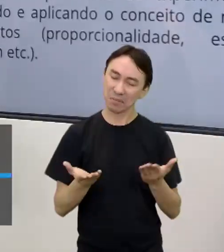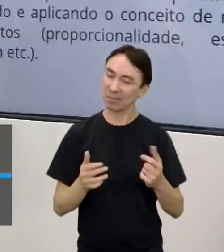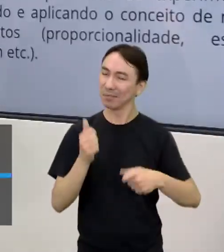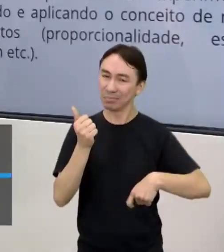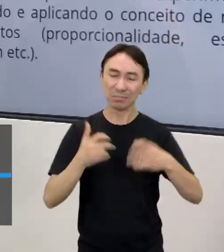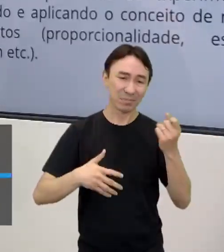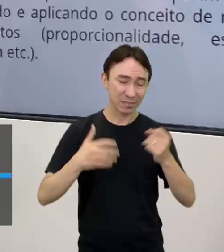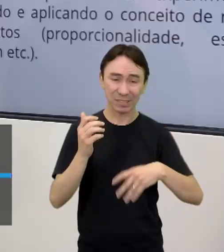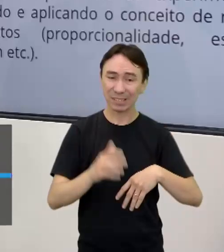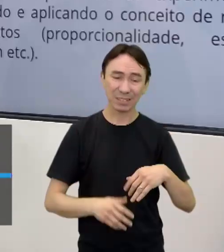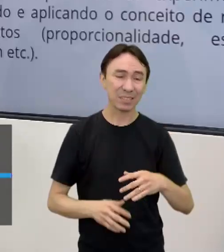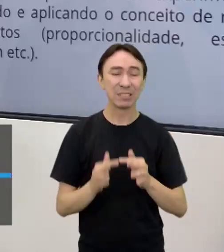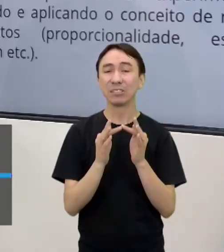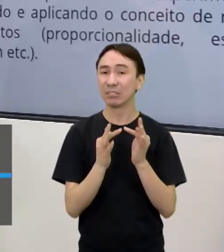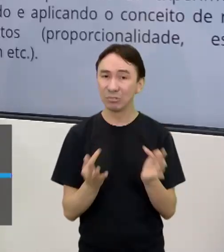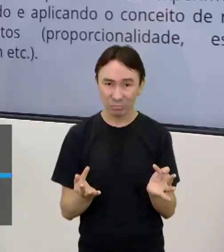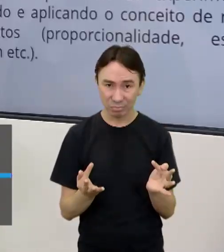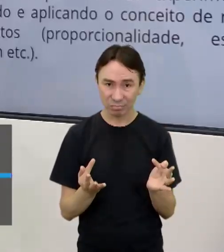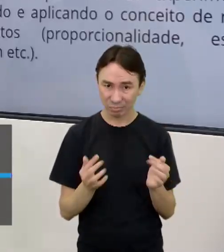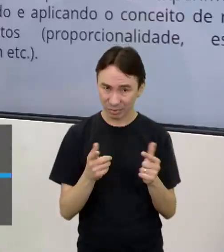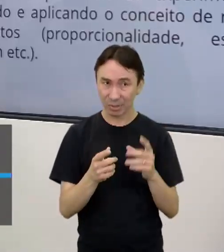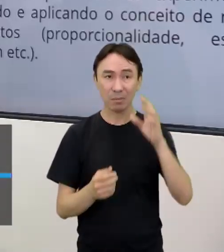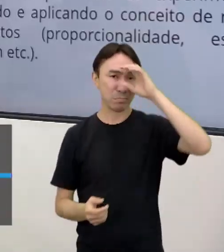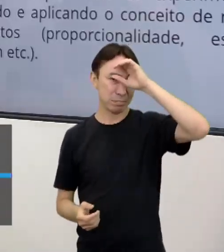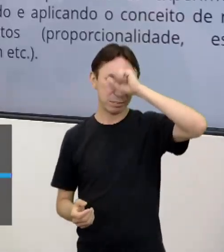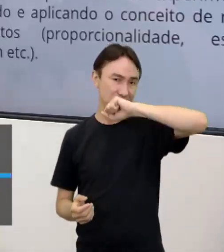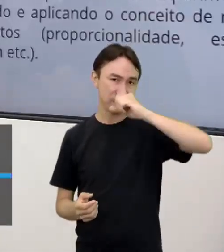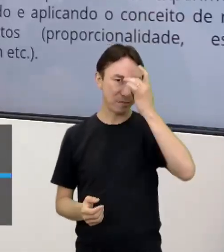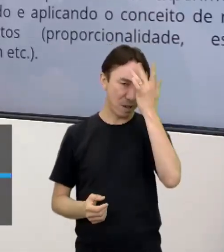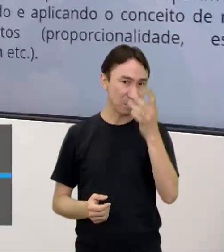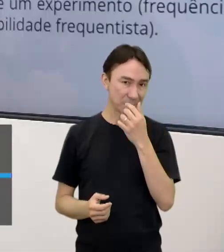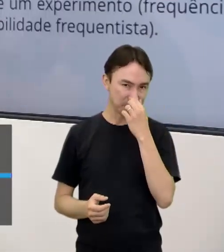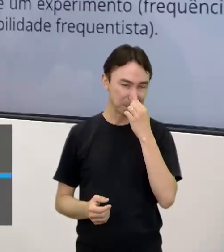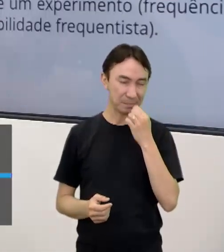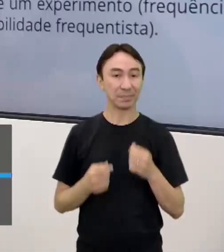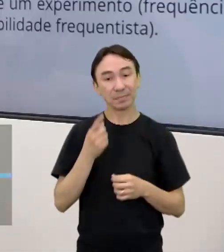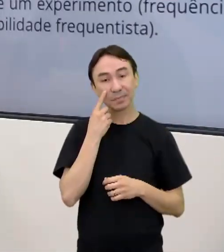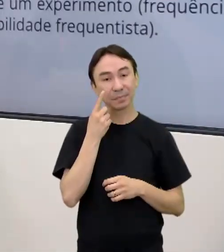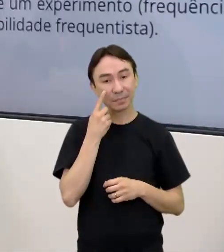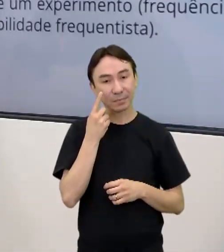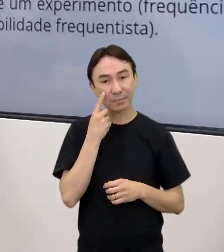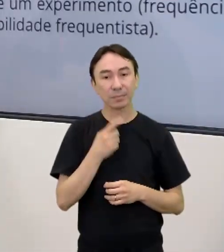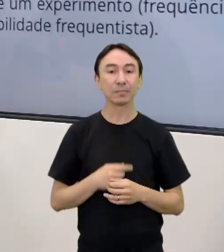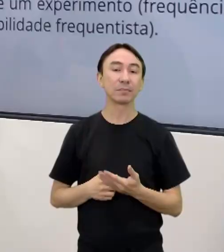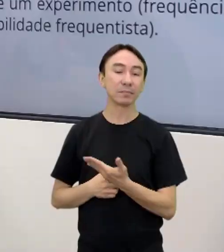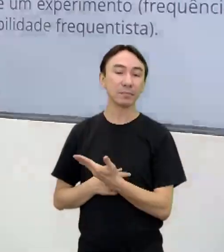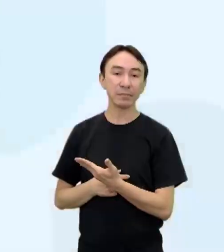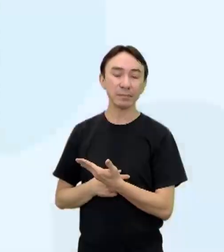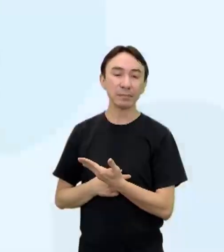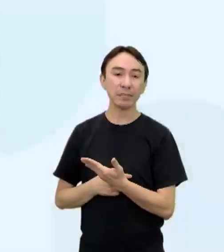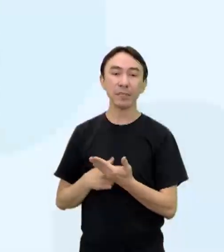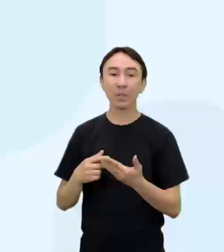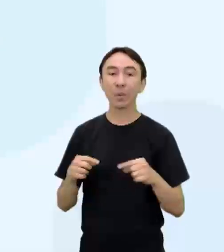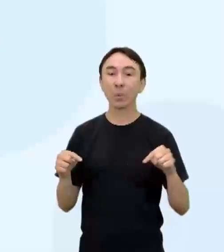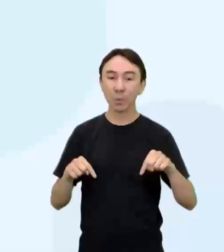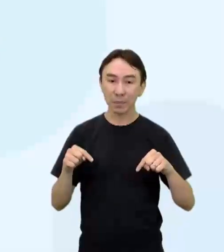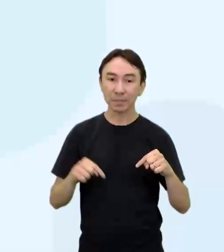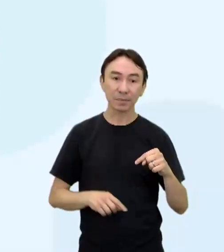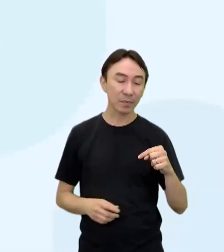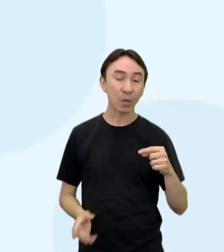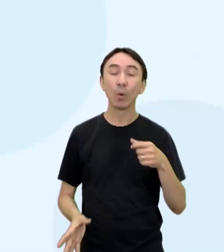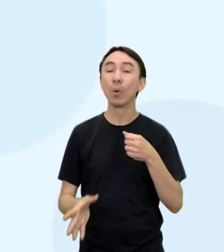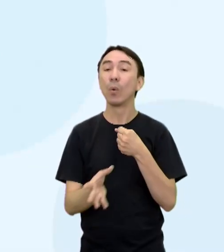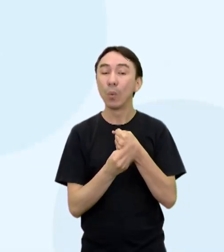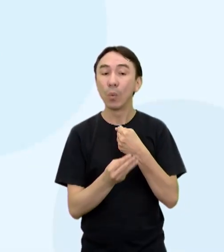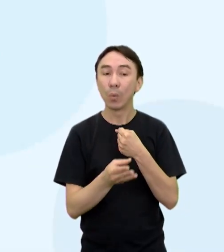simples, você vai entender com muita facilidade aí, beleza? Olha aí, na tela, vai aparecer aí os objetos de conhecimento, que